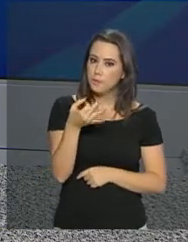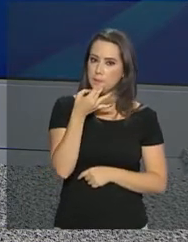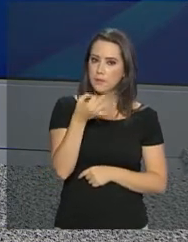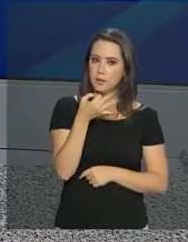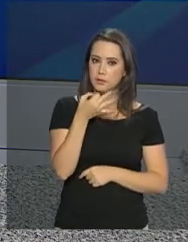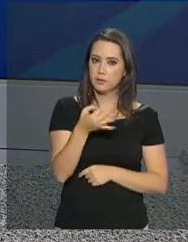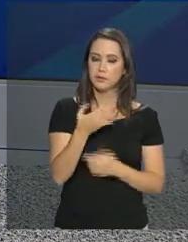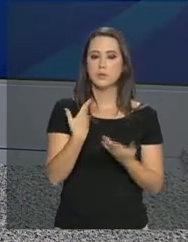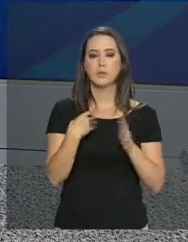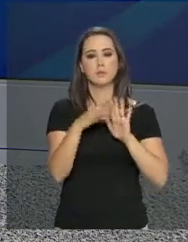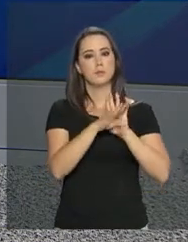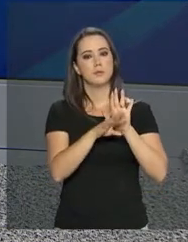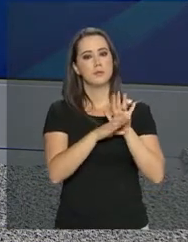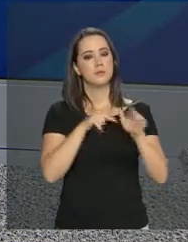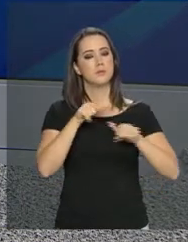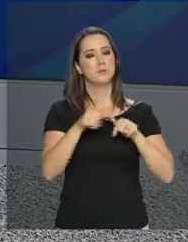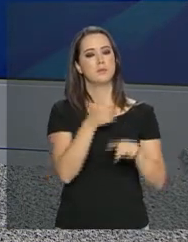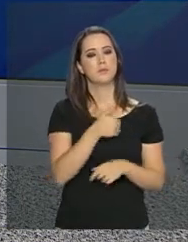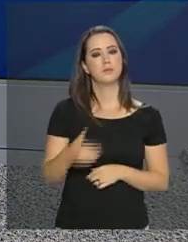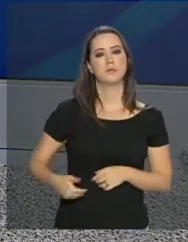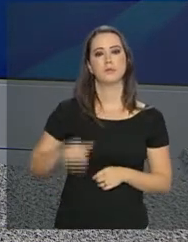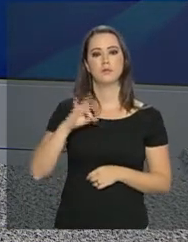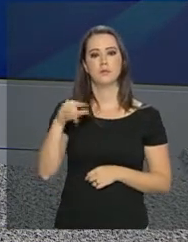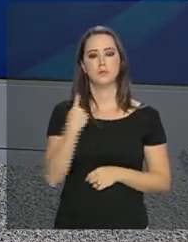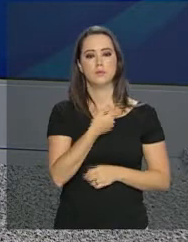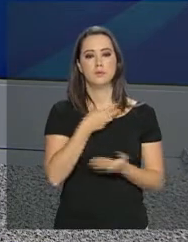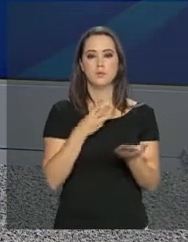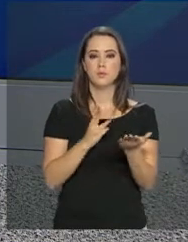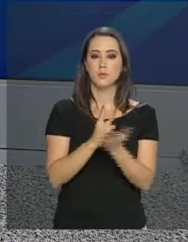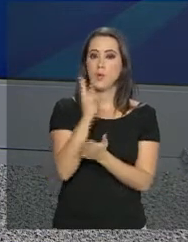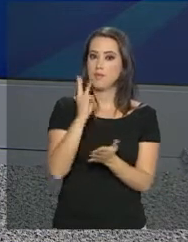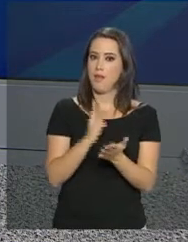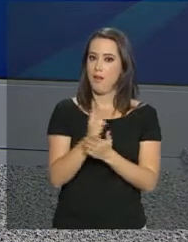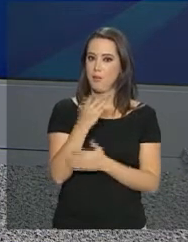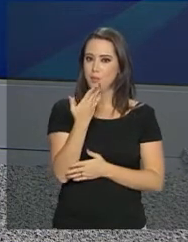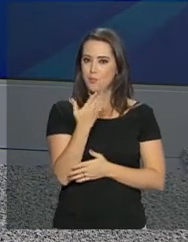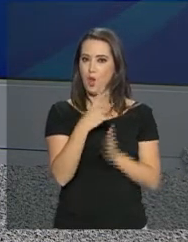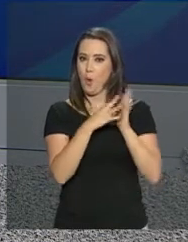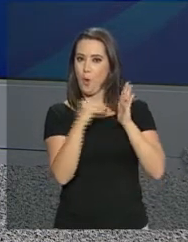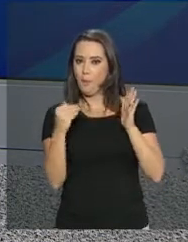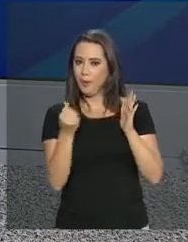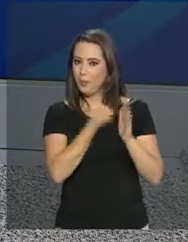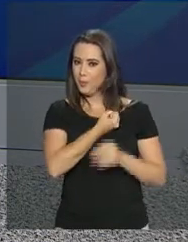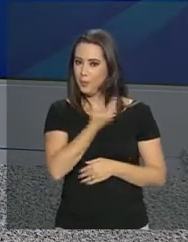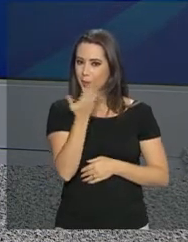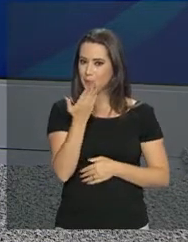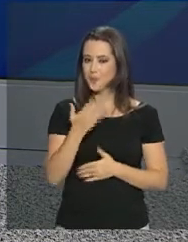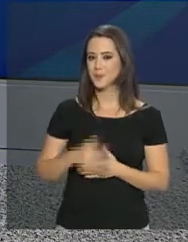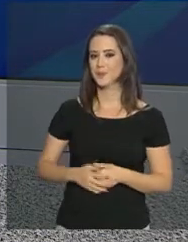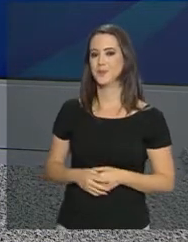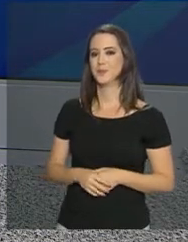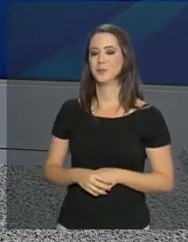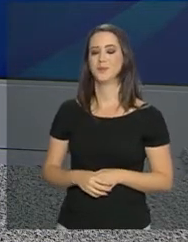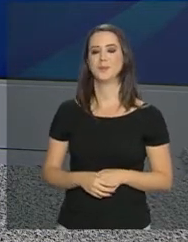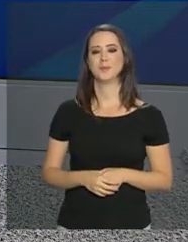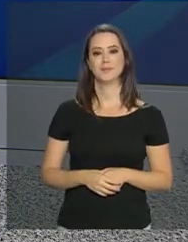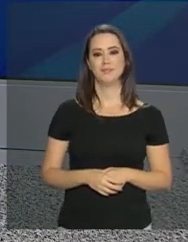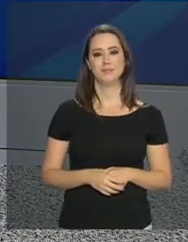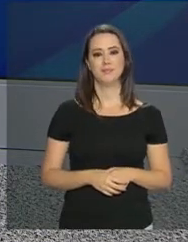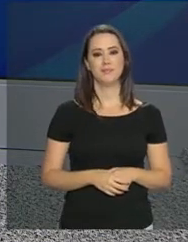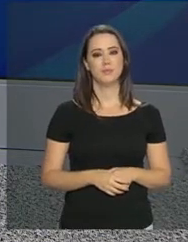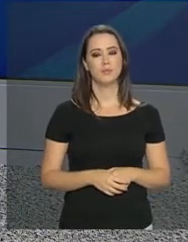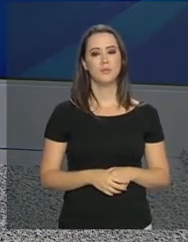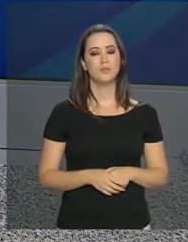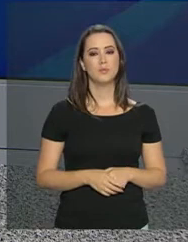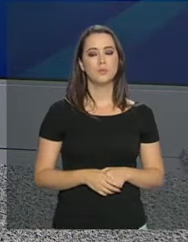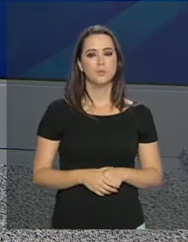e dúvidas sobre programas e ações do governo federal para o nosso a tap anote aí o número é o 61 99 86